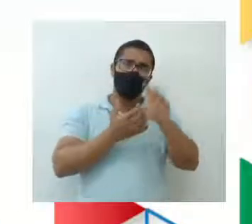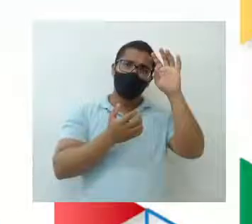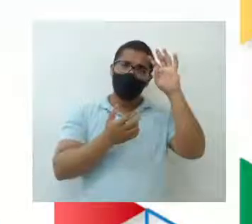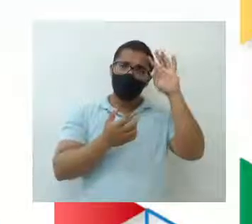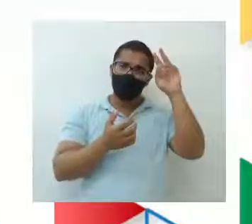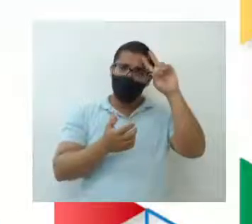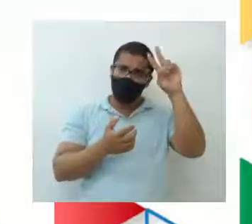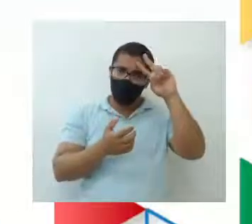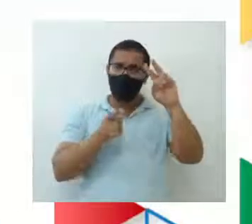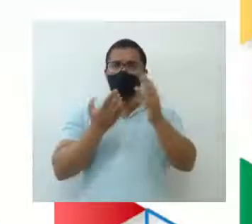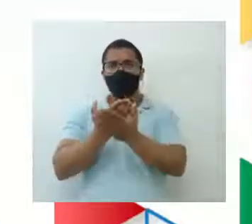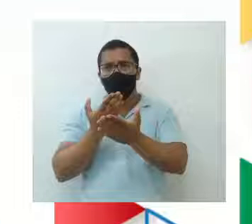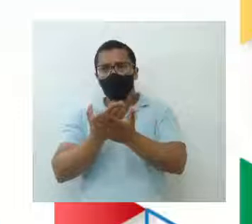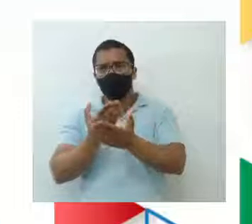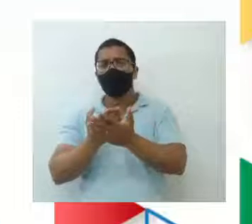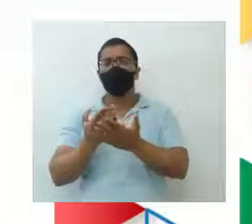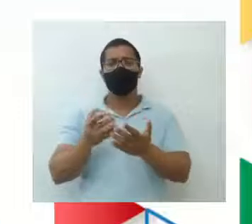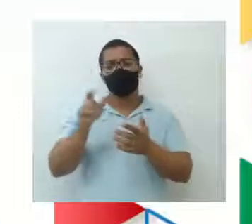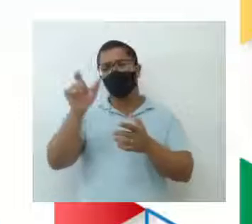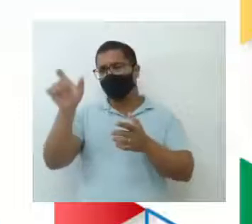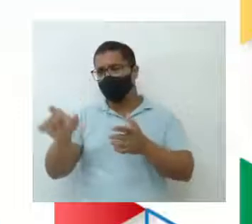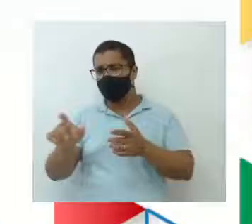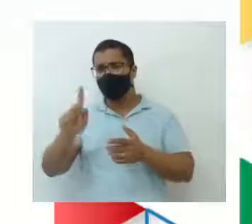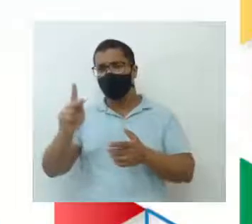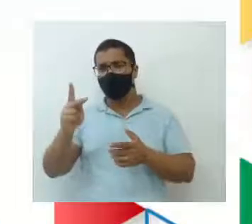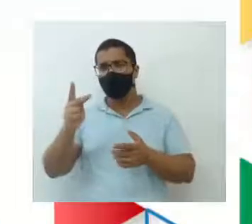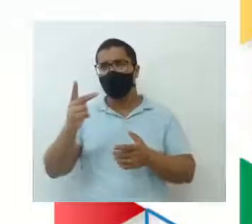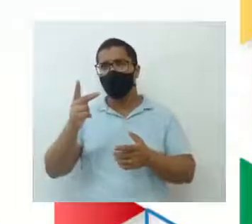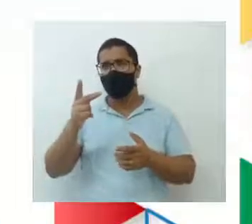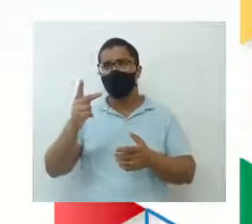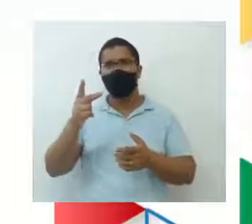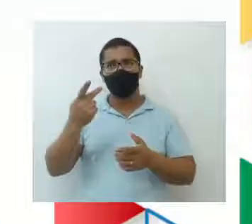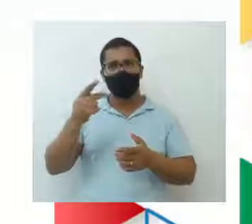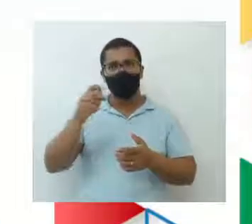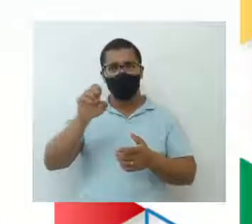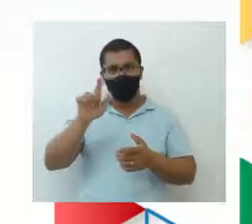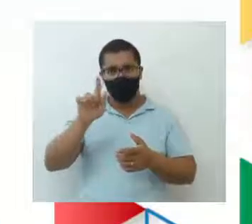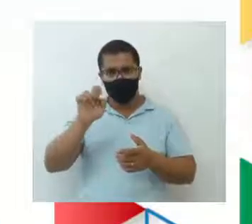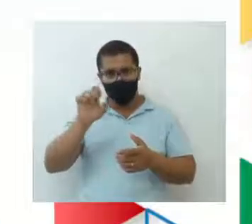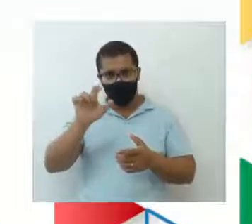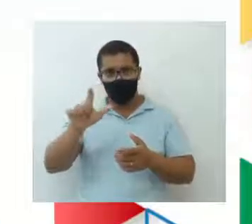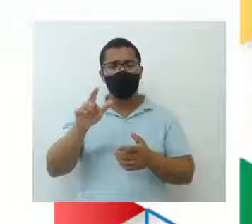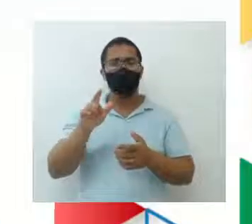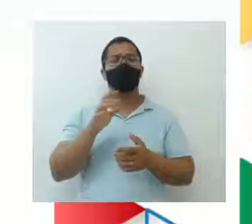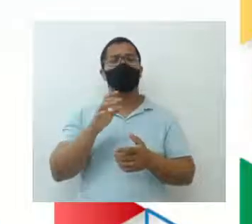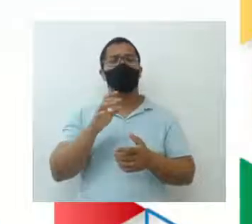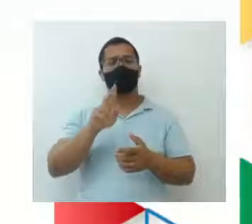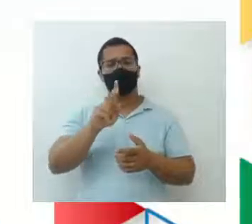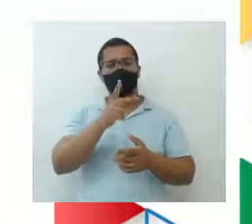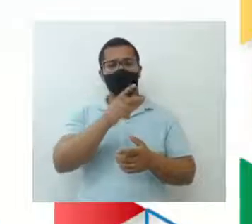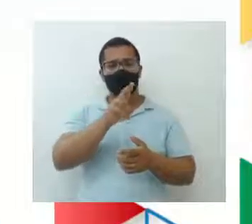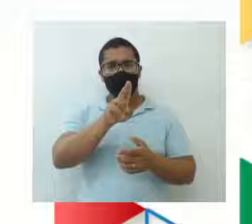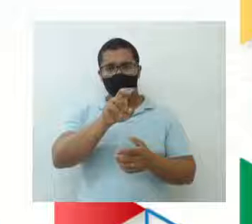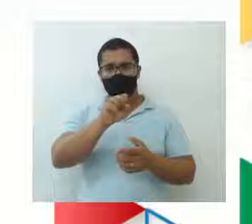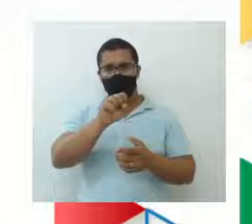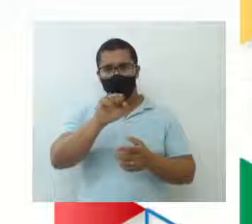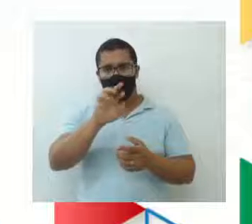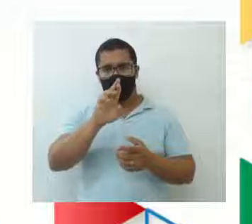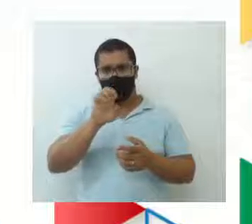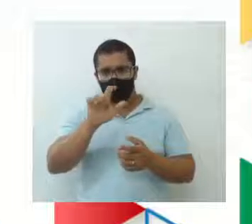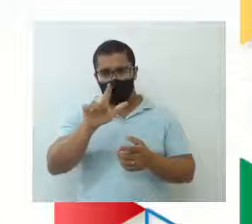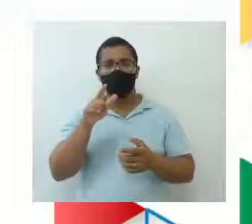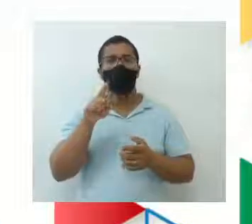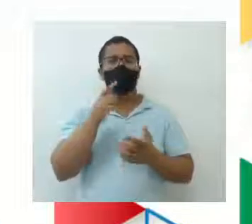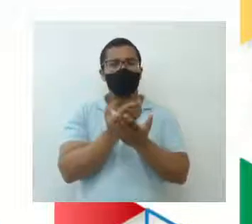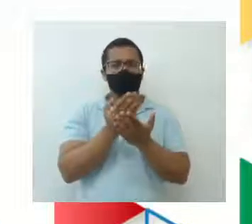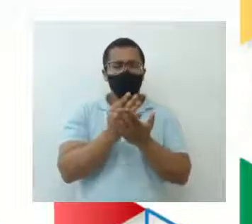pouco Hegel, Russell, conhecer um pouco do pensamento, certo? Entender, adentrar, entrar nesse